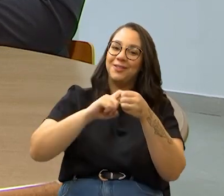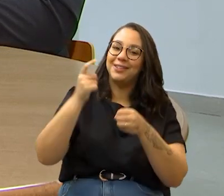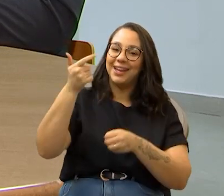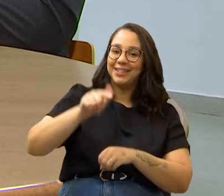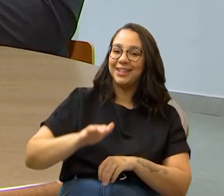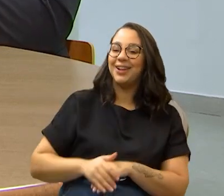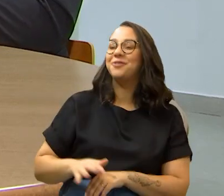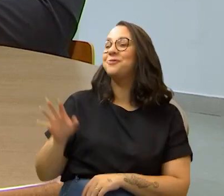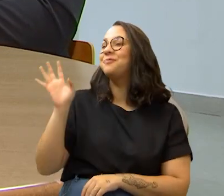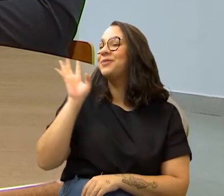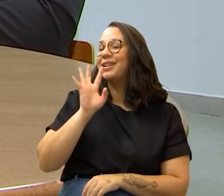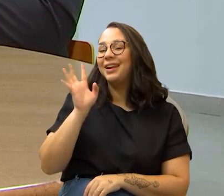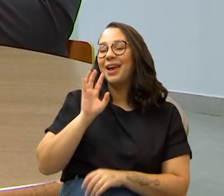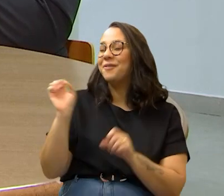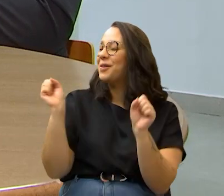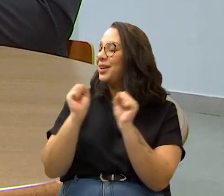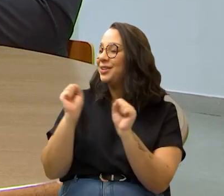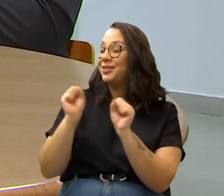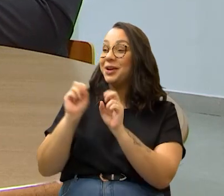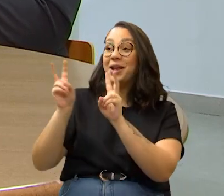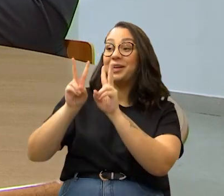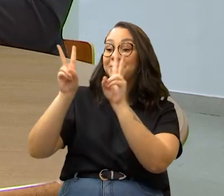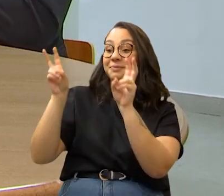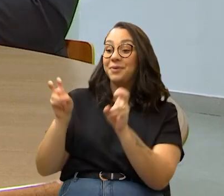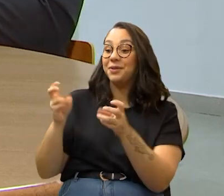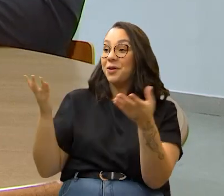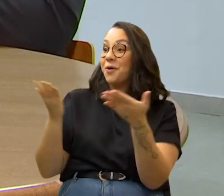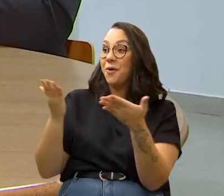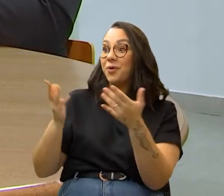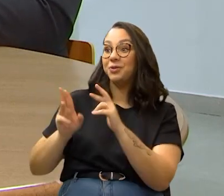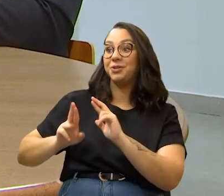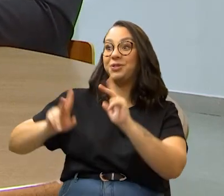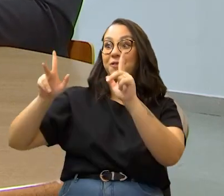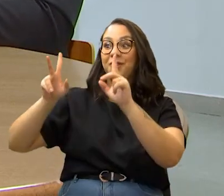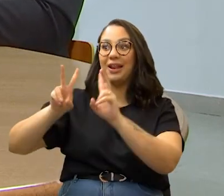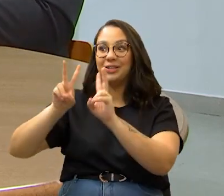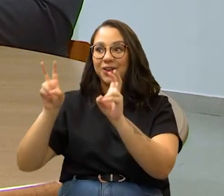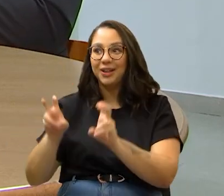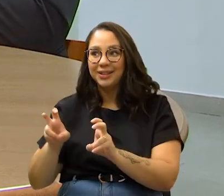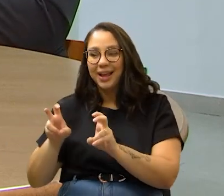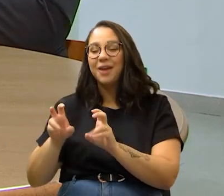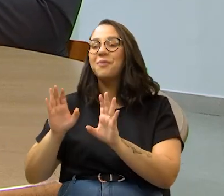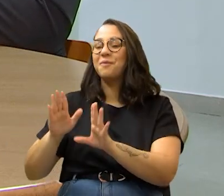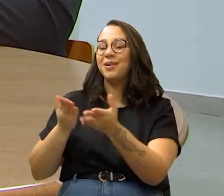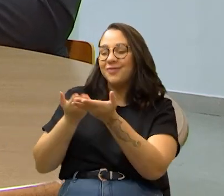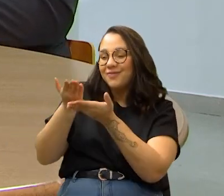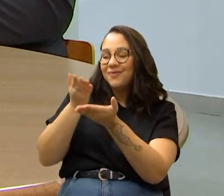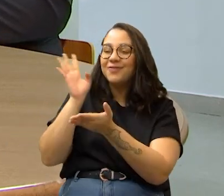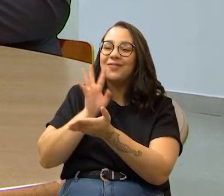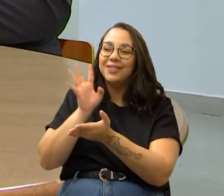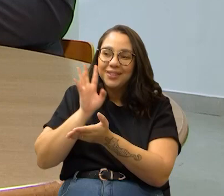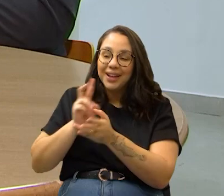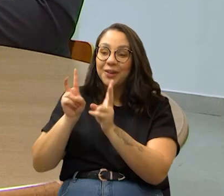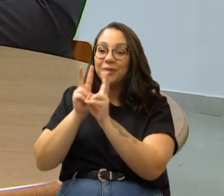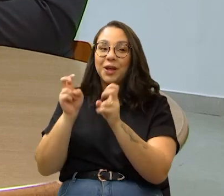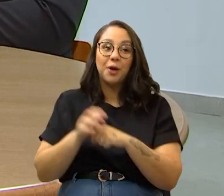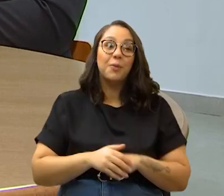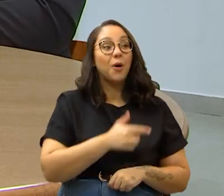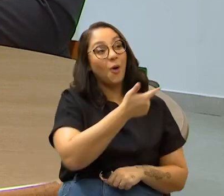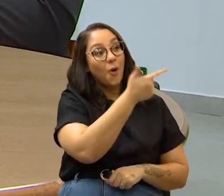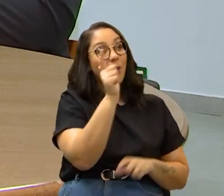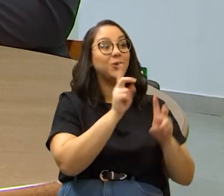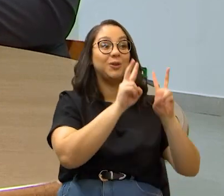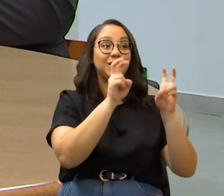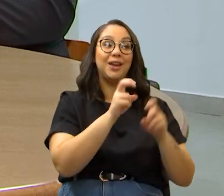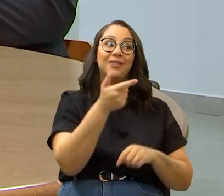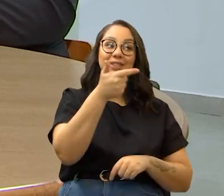voltar a outro momento, Marcos. Legal, Dalila. Adorei o assunto. Te falo que me tirou hoje da minha zona de conforto, mas foi muito legal tratar sobre ele. A gente vai voltar com